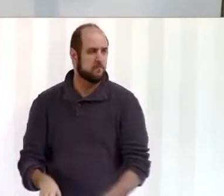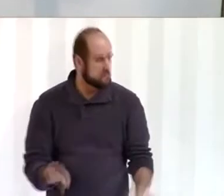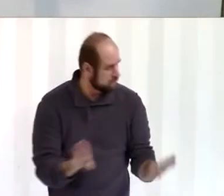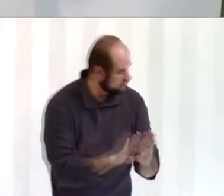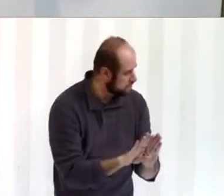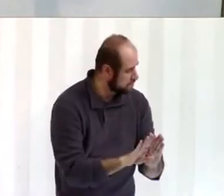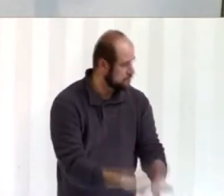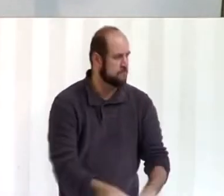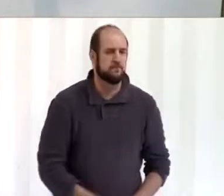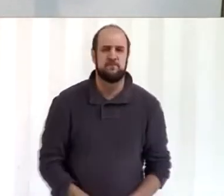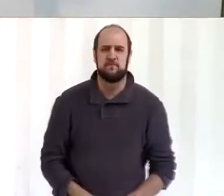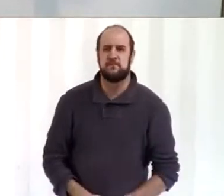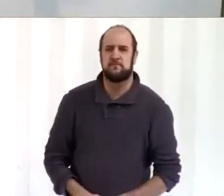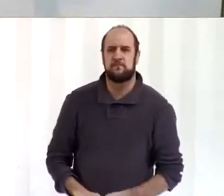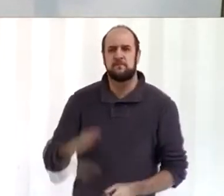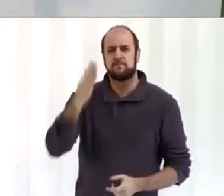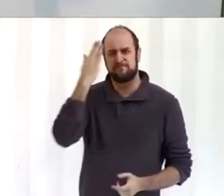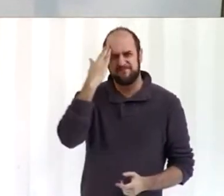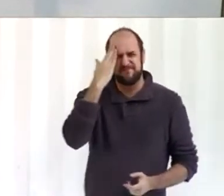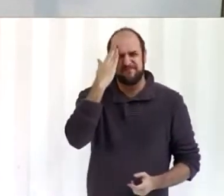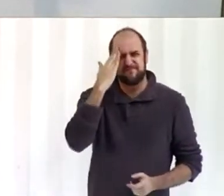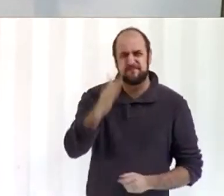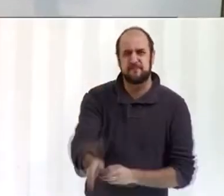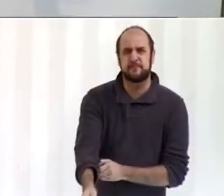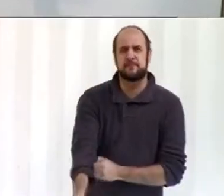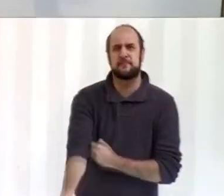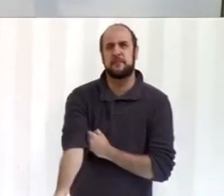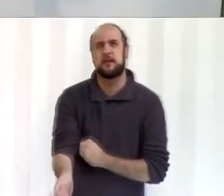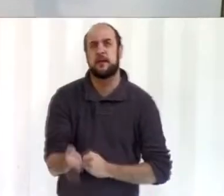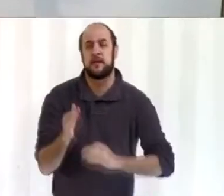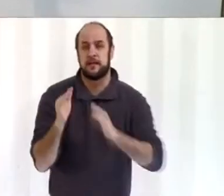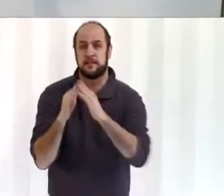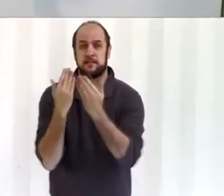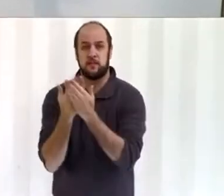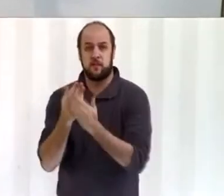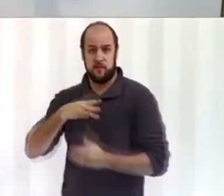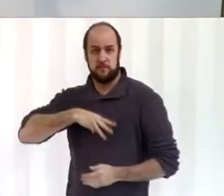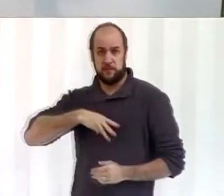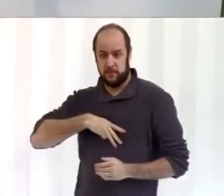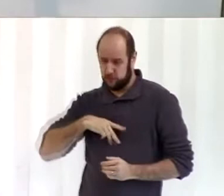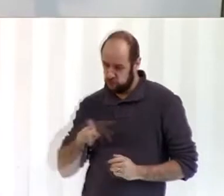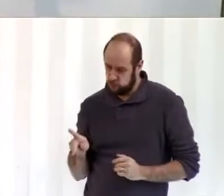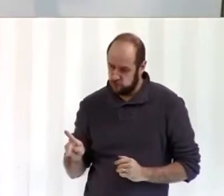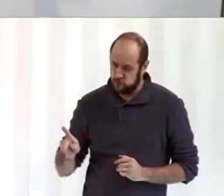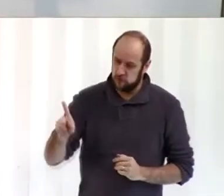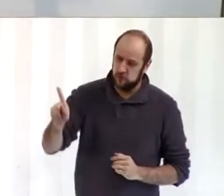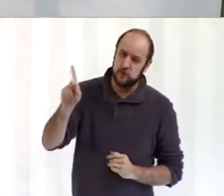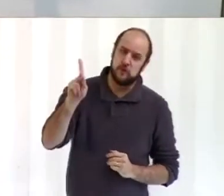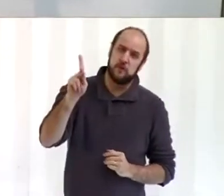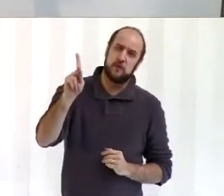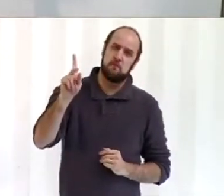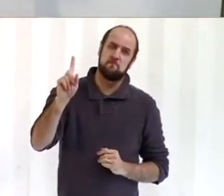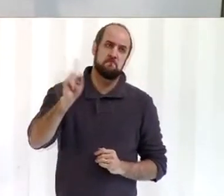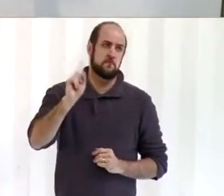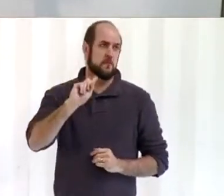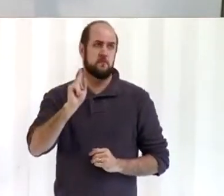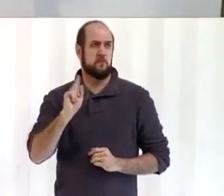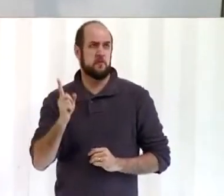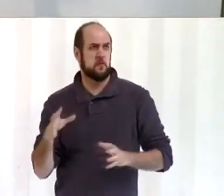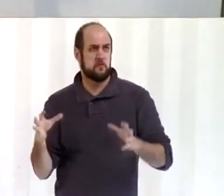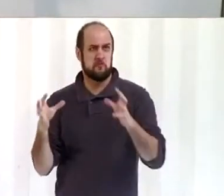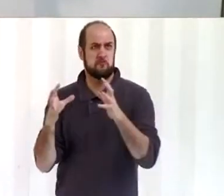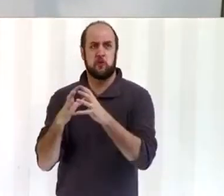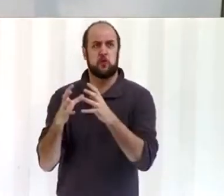Queridos, o que mantém uma escola como o Mackenzie não é a competência dos seus